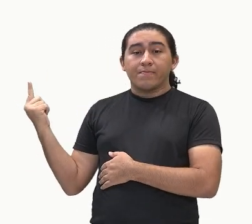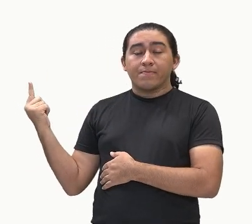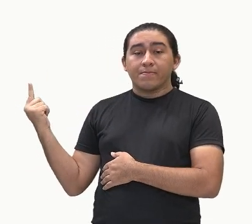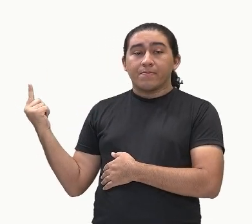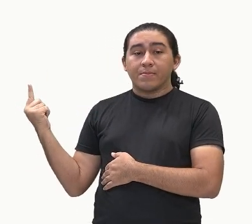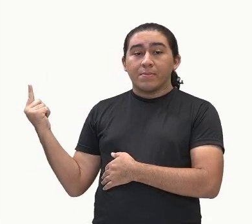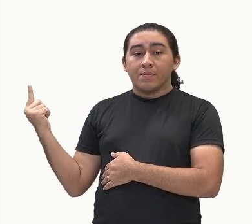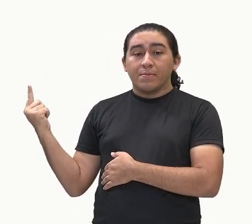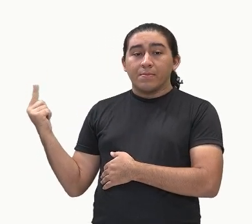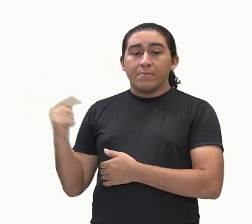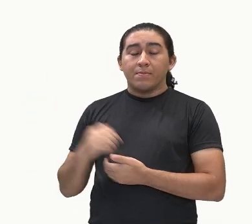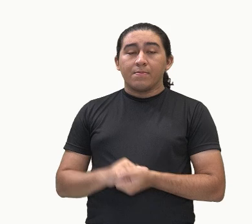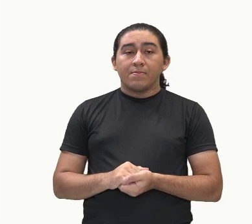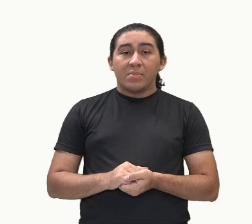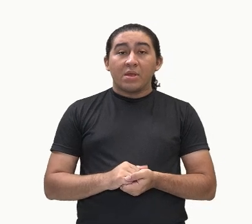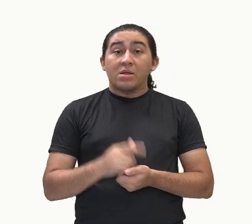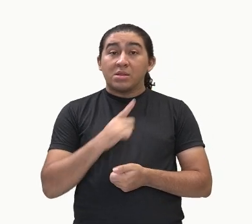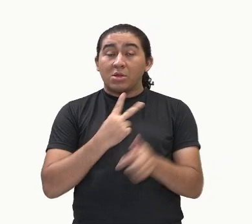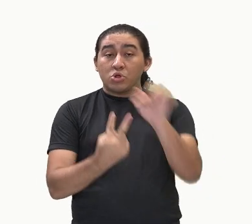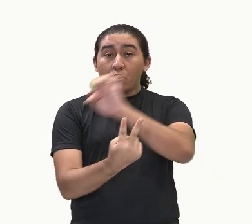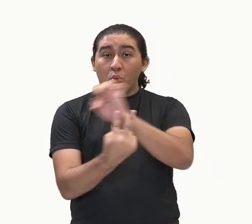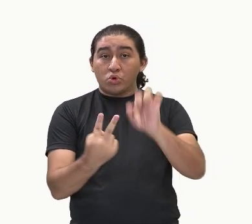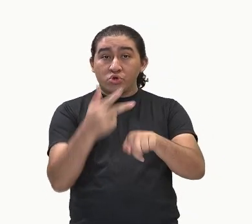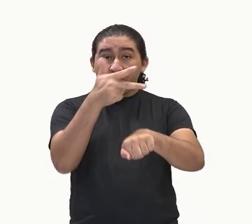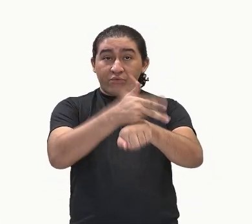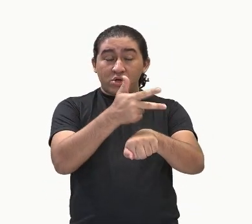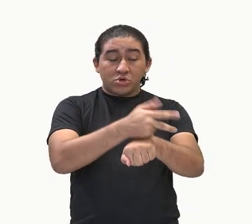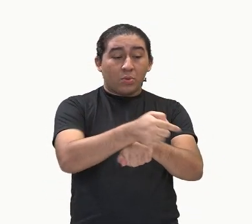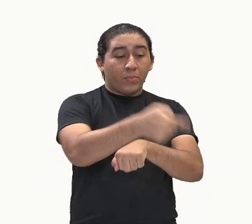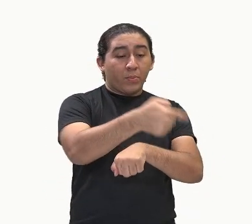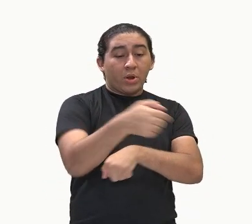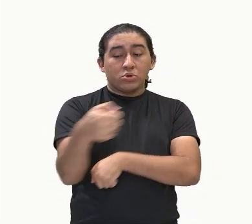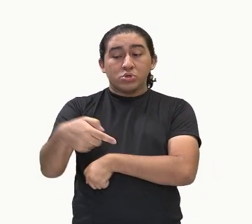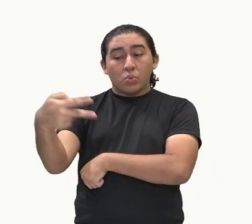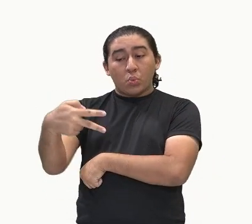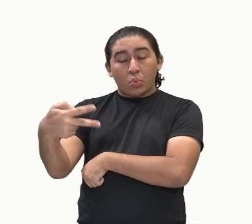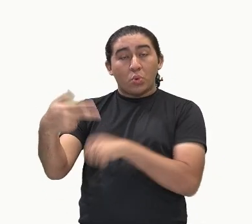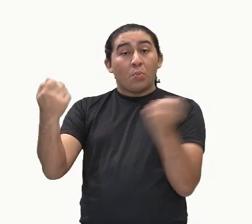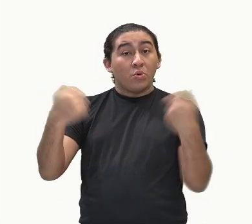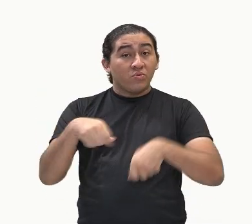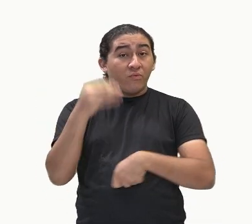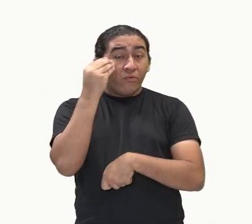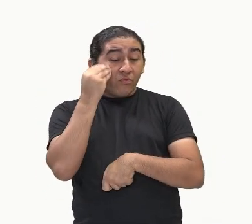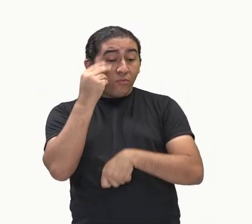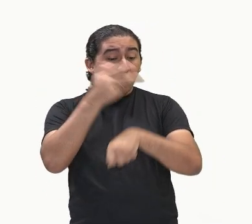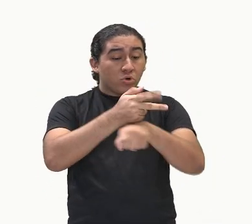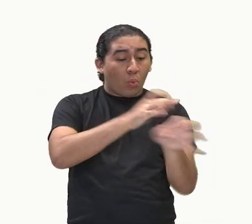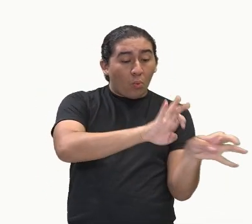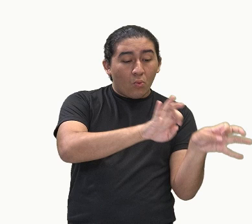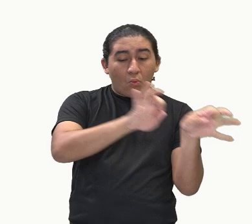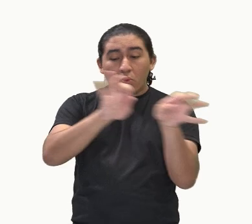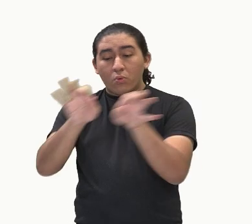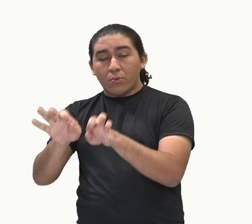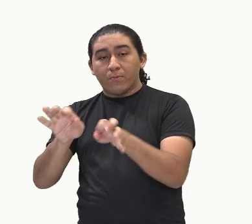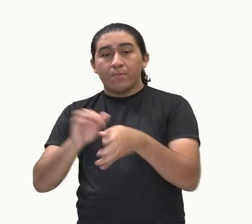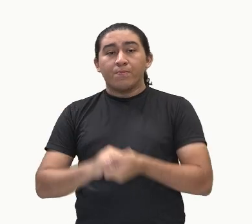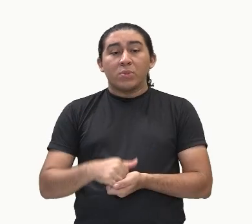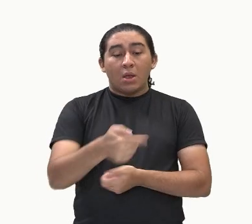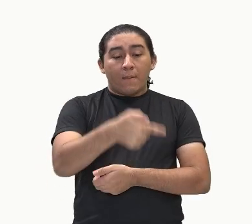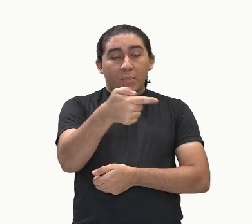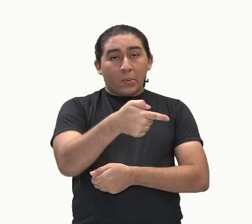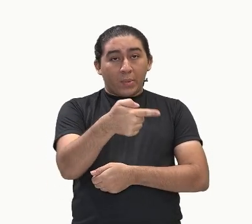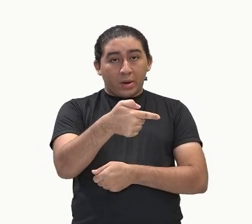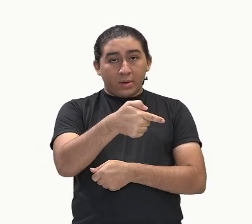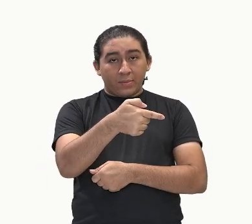aqui uns 2 espetáculos, em que dá para a gente conseguir observar os artistas. No primeiro